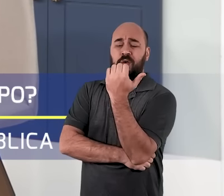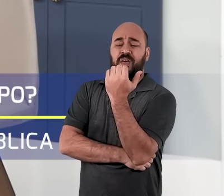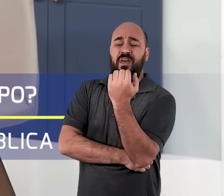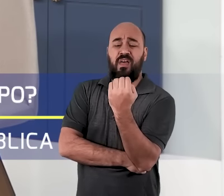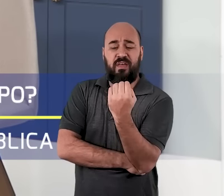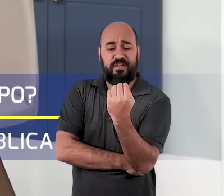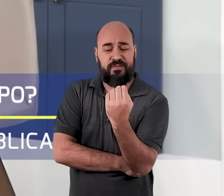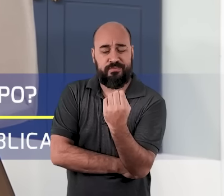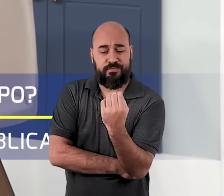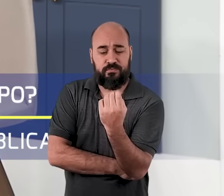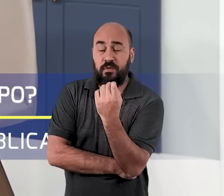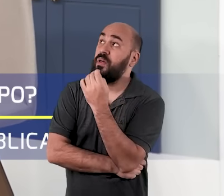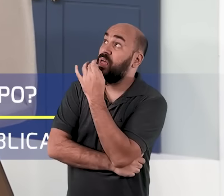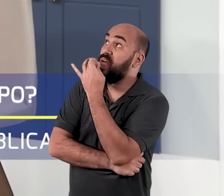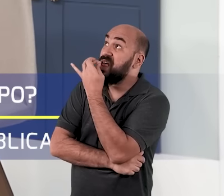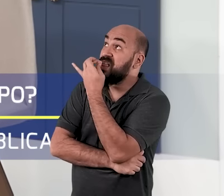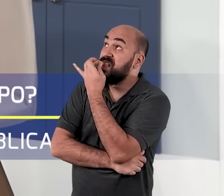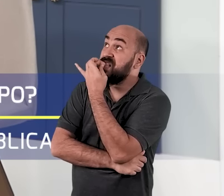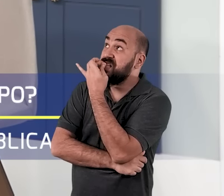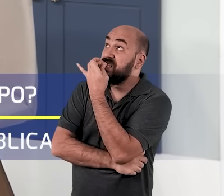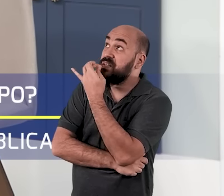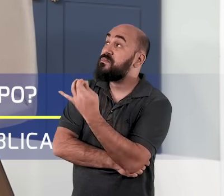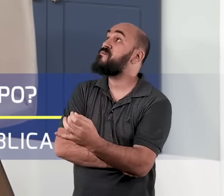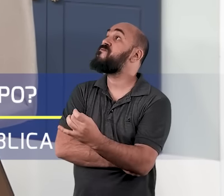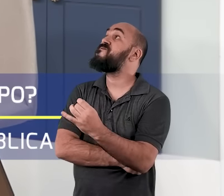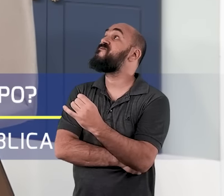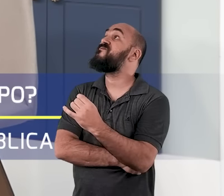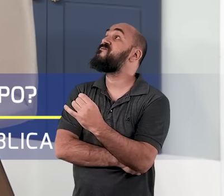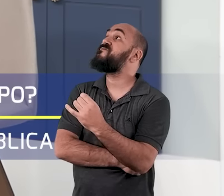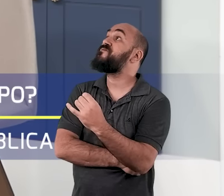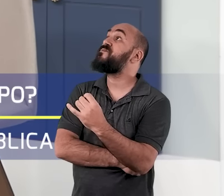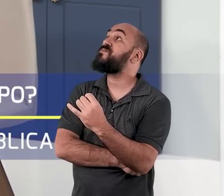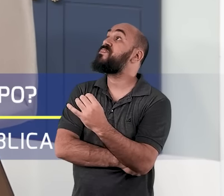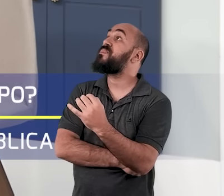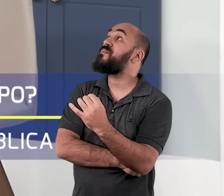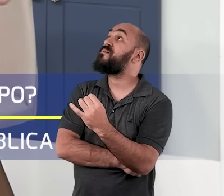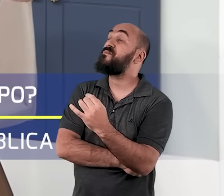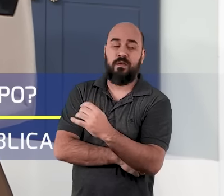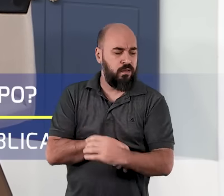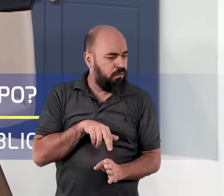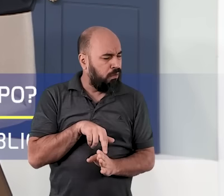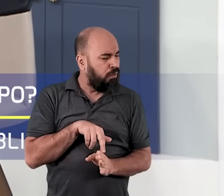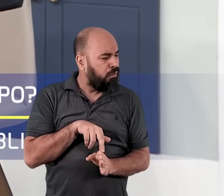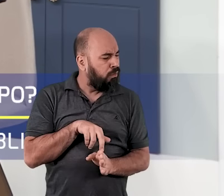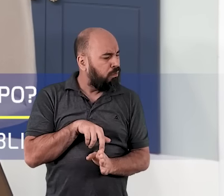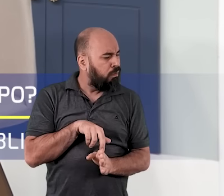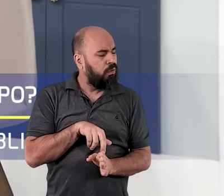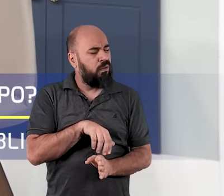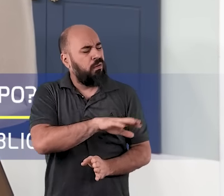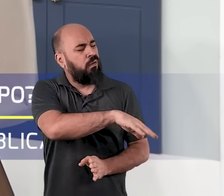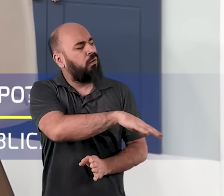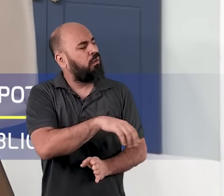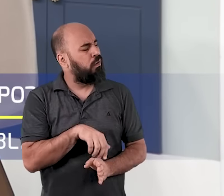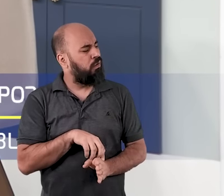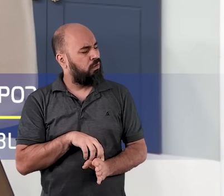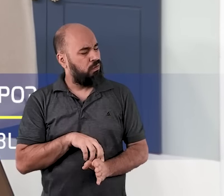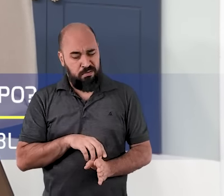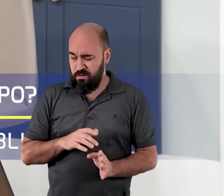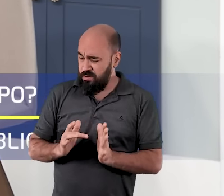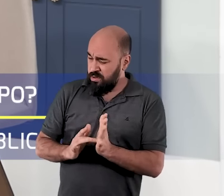nada. Então o moço fica inquieto e ele olha para o diabo e diz assim, ei, você não está vendo